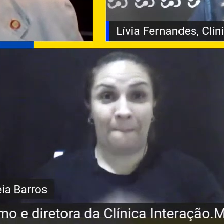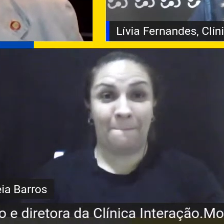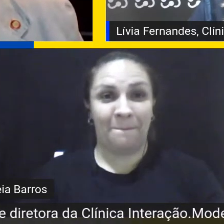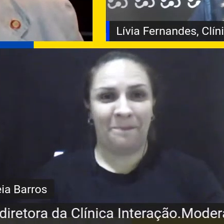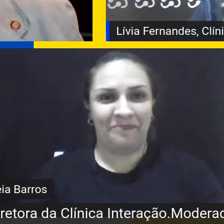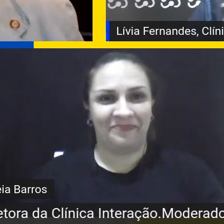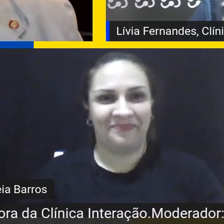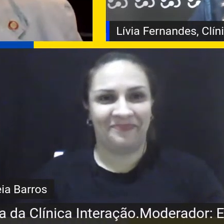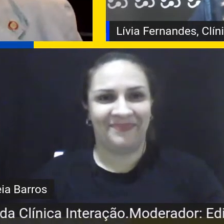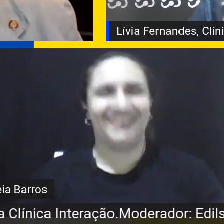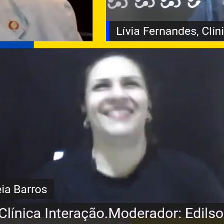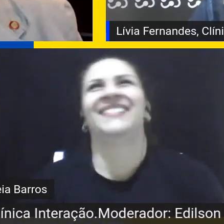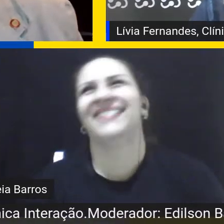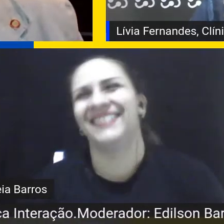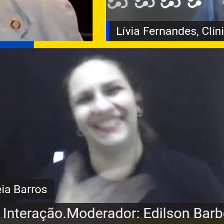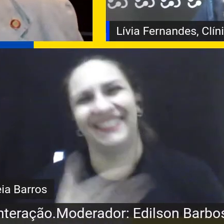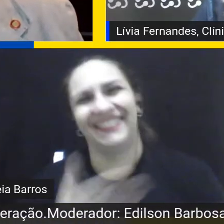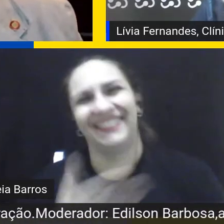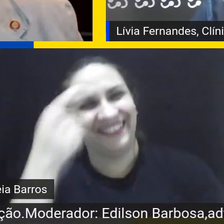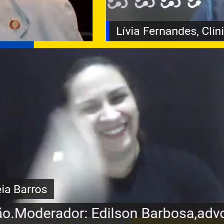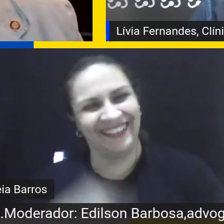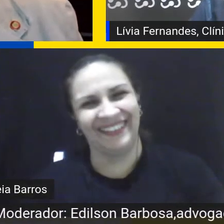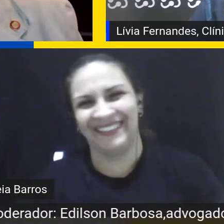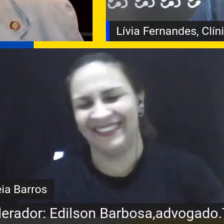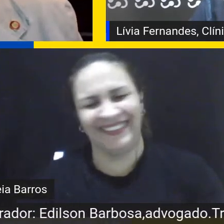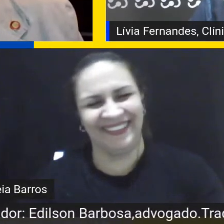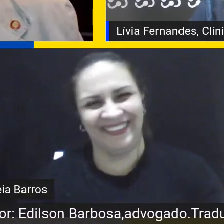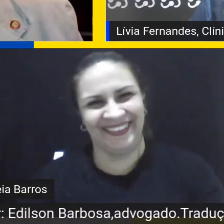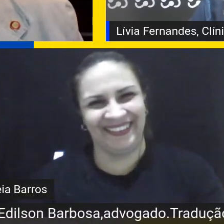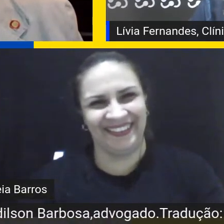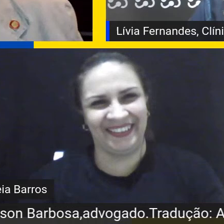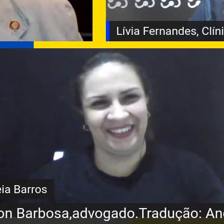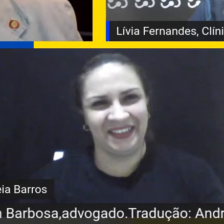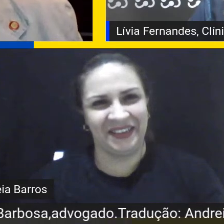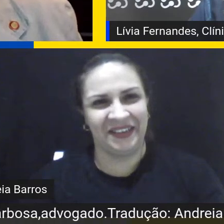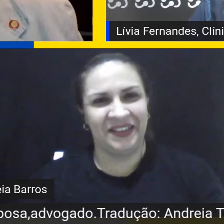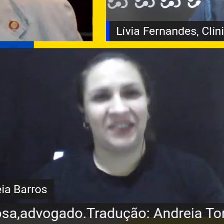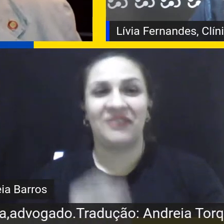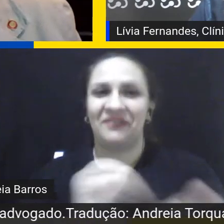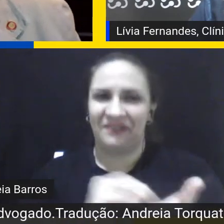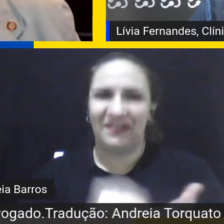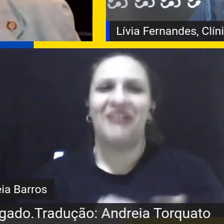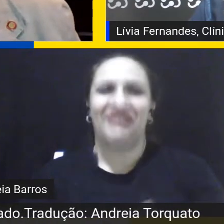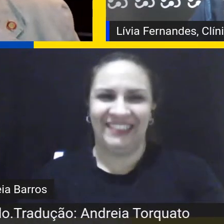já está acostumada. Andréia, eu não tenho meu símbolo ainda, né, Andréia?